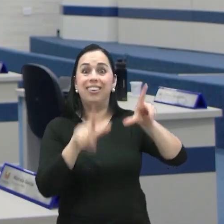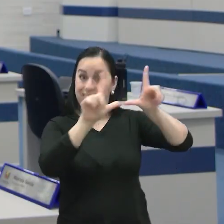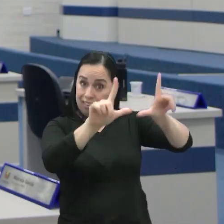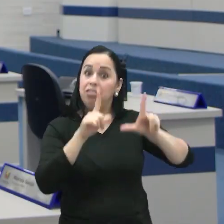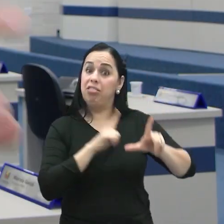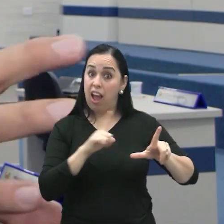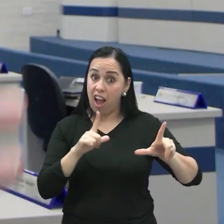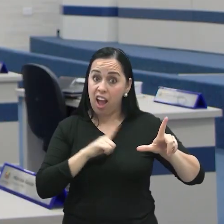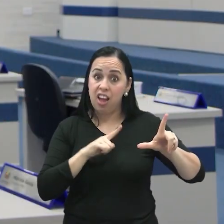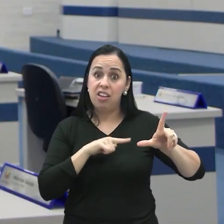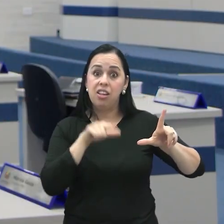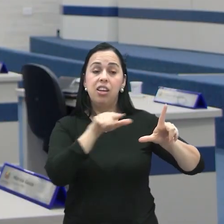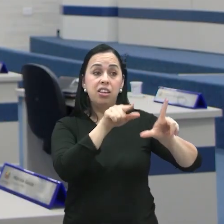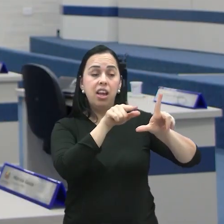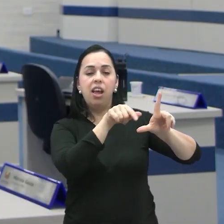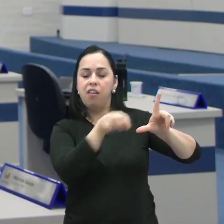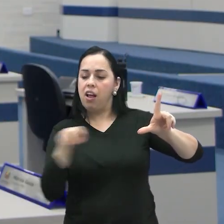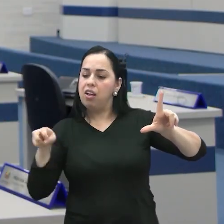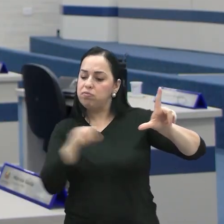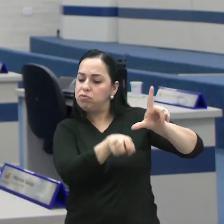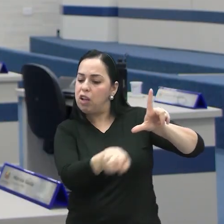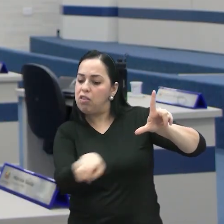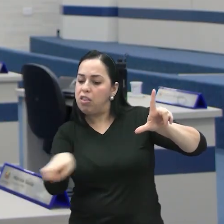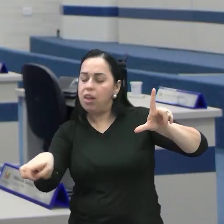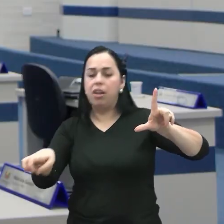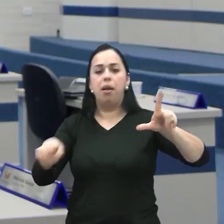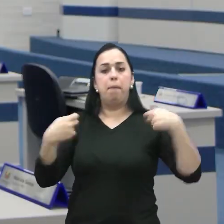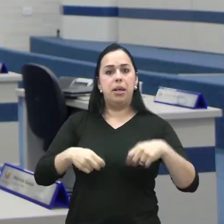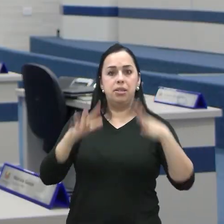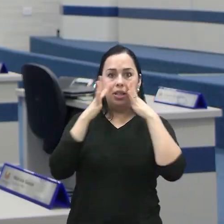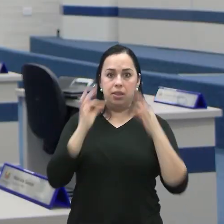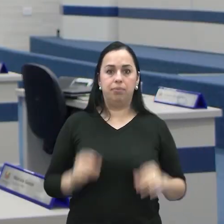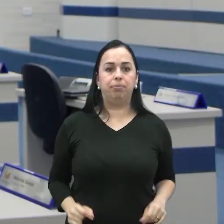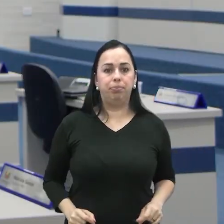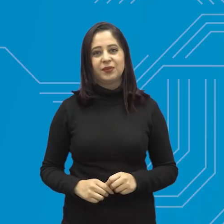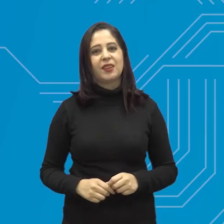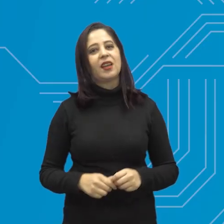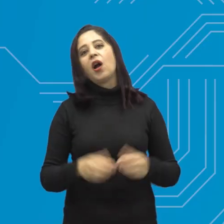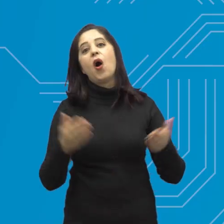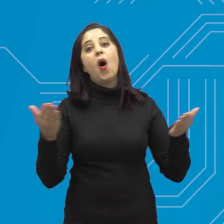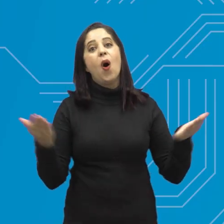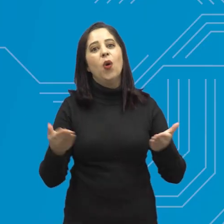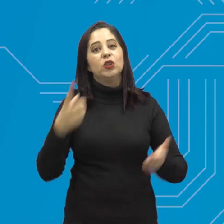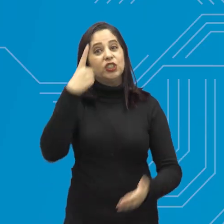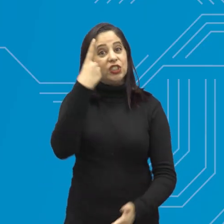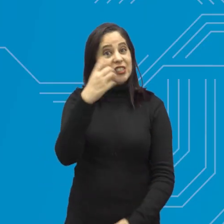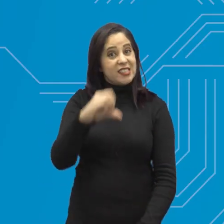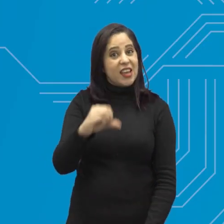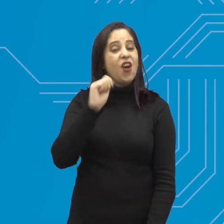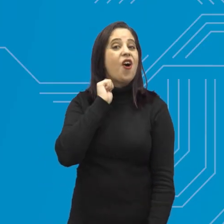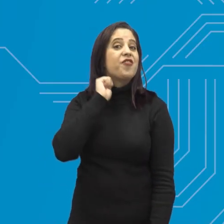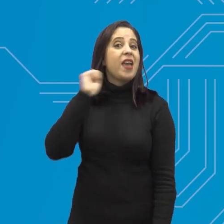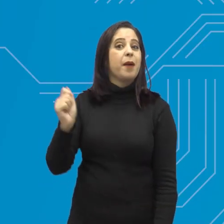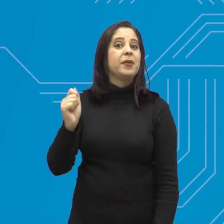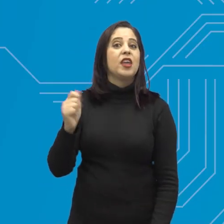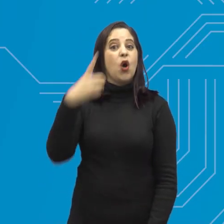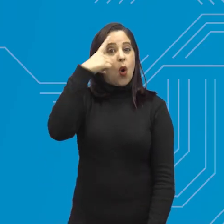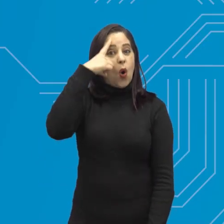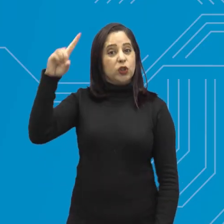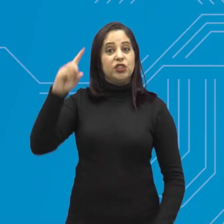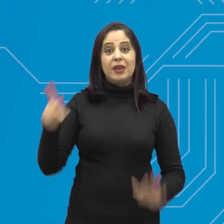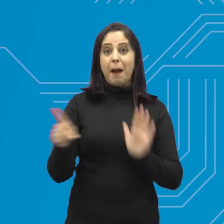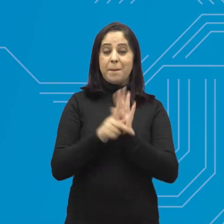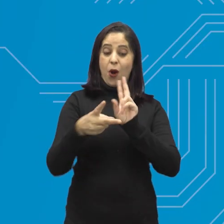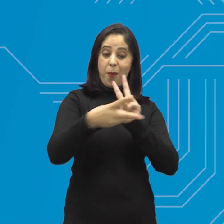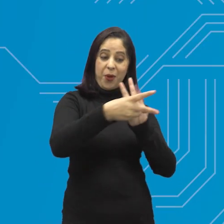tem lá uma placa dessa apontando para o trânsito de animais, tudo. As pessoas têm que ficar atentas. E hoje, 19 de abril, celebramos o Dia